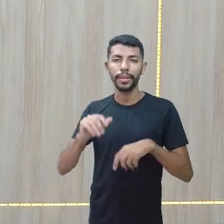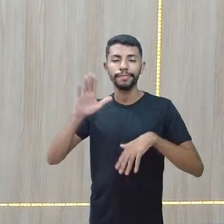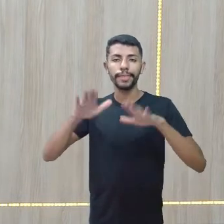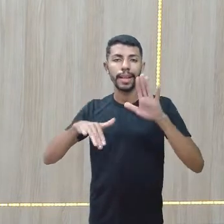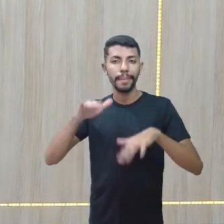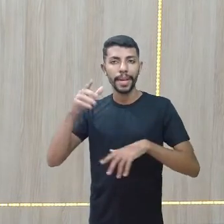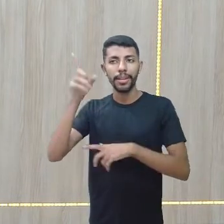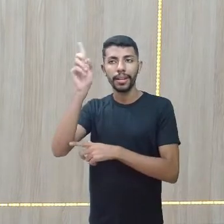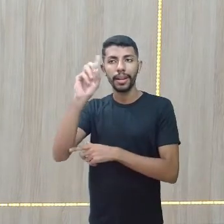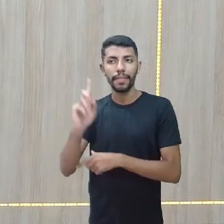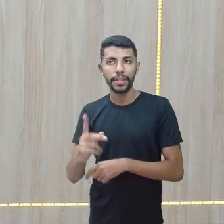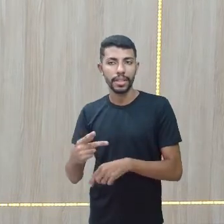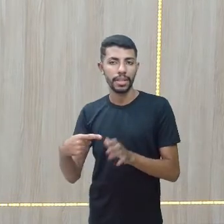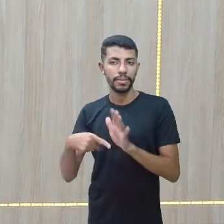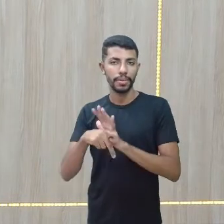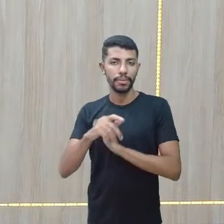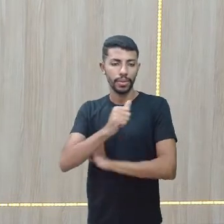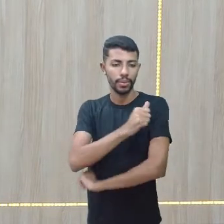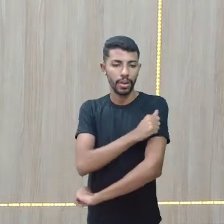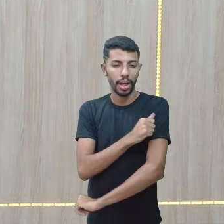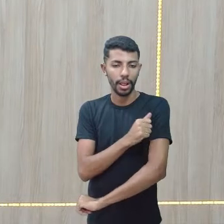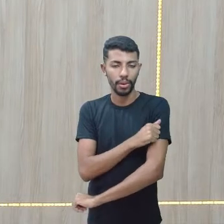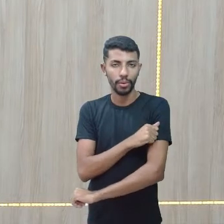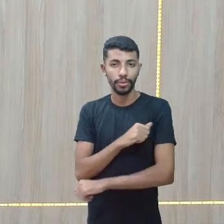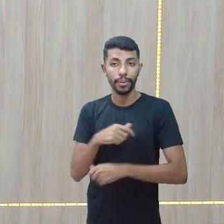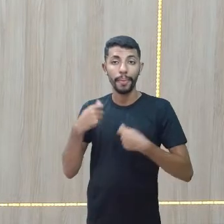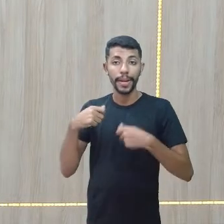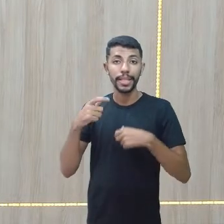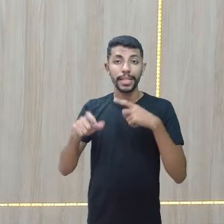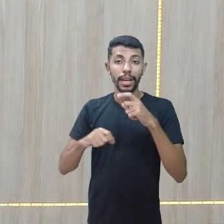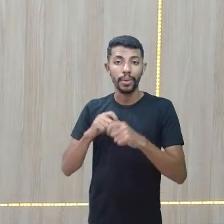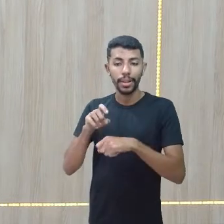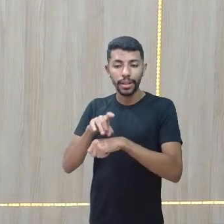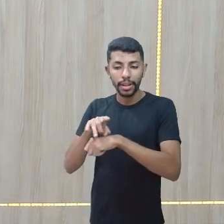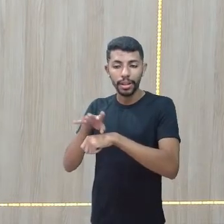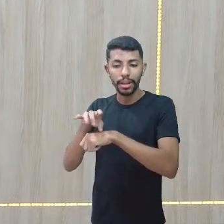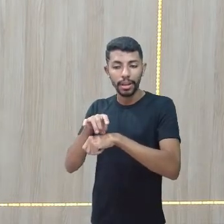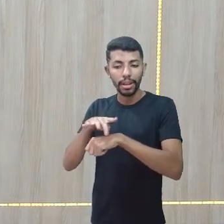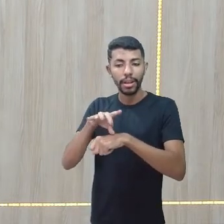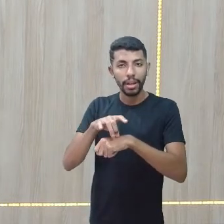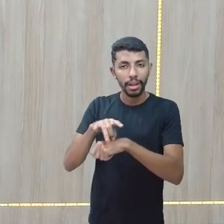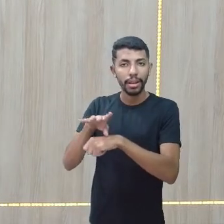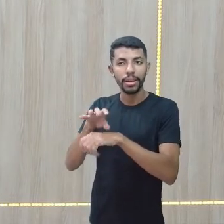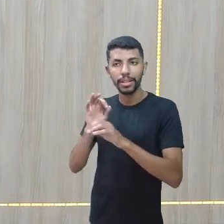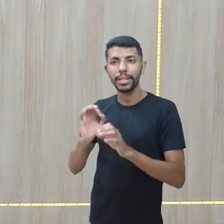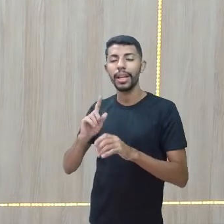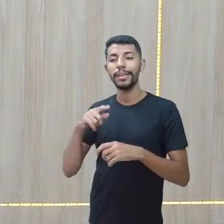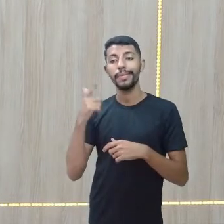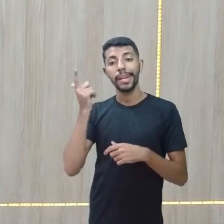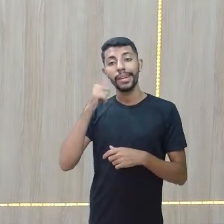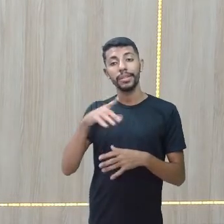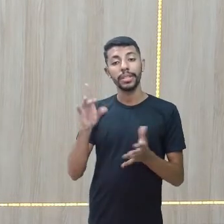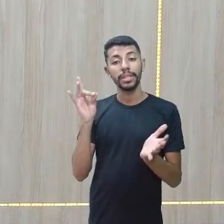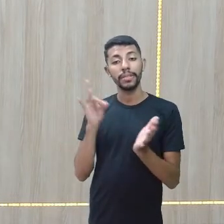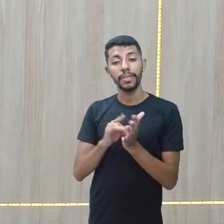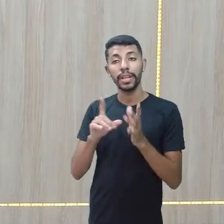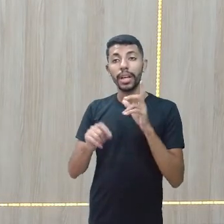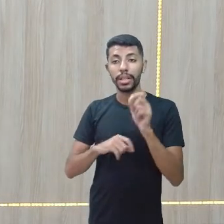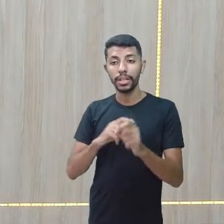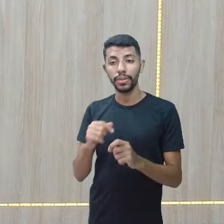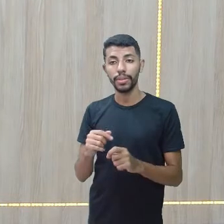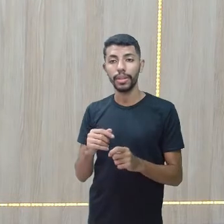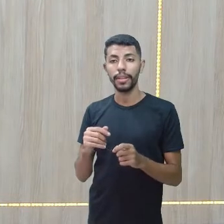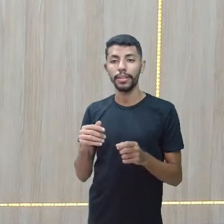ele vai precisar de pistas, né, que é o que a gente chama de andaimes, para que ele possa, de verdade, encontrar o